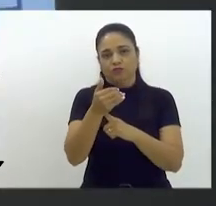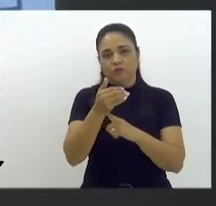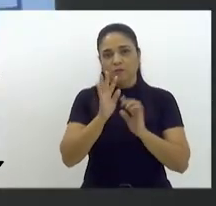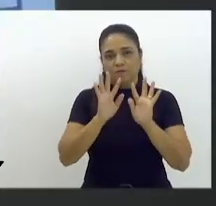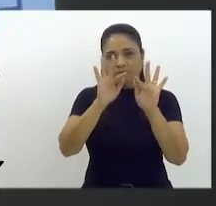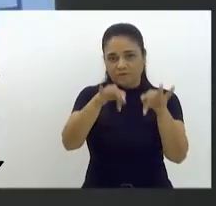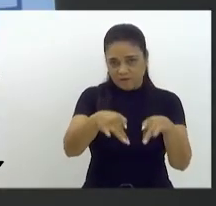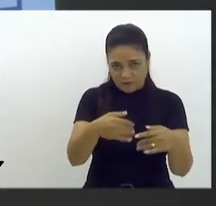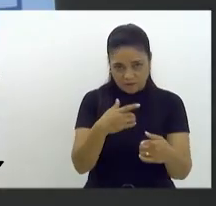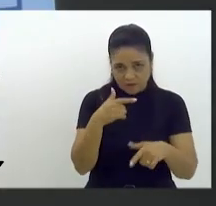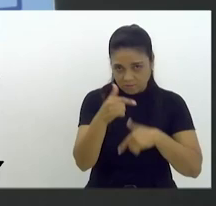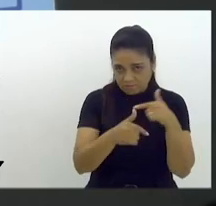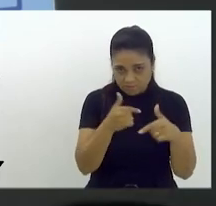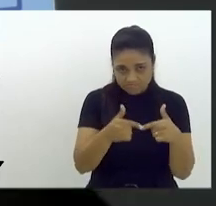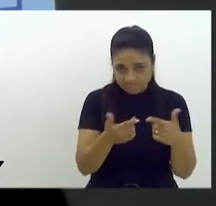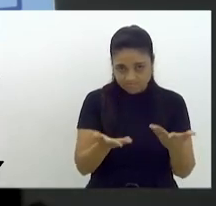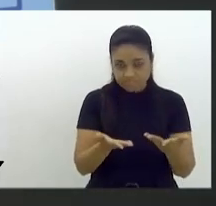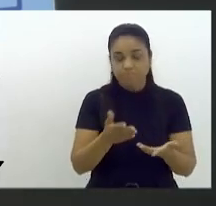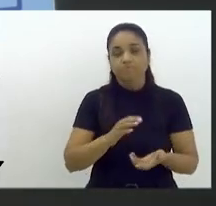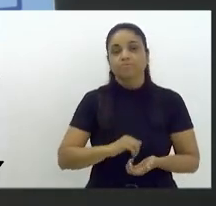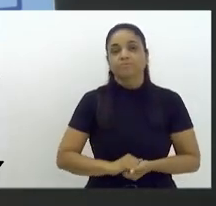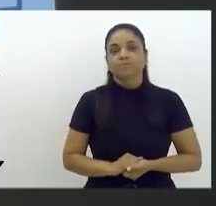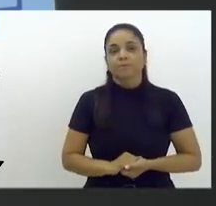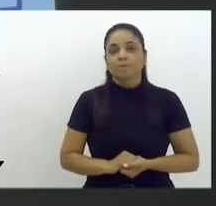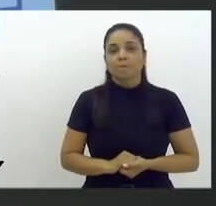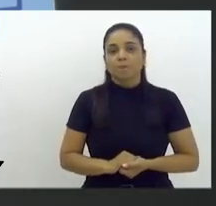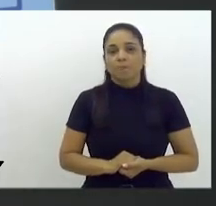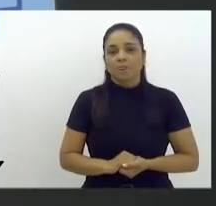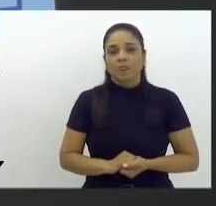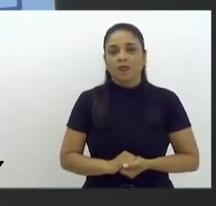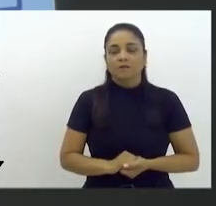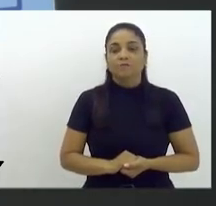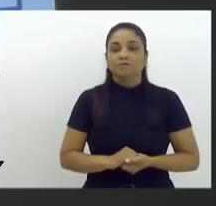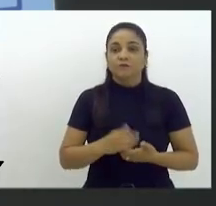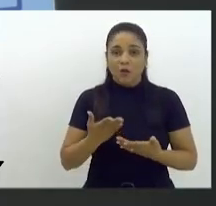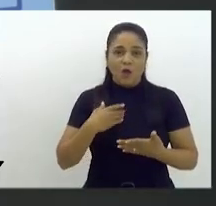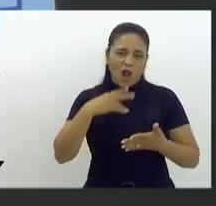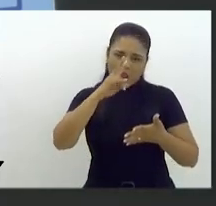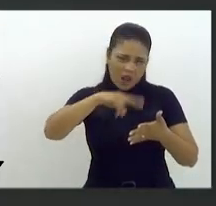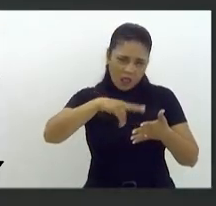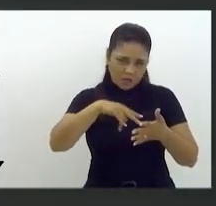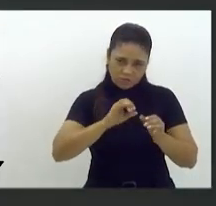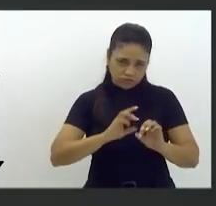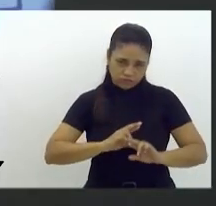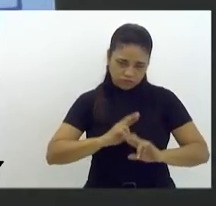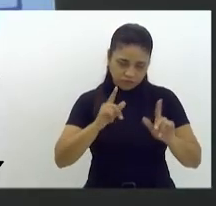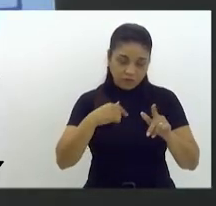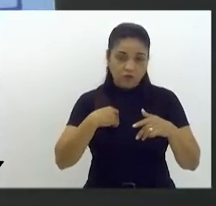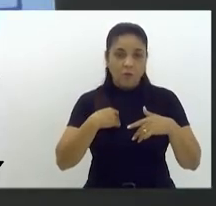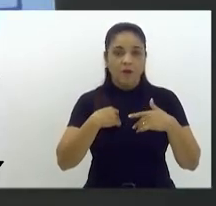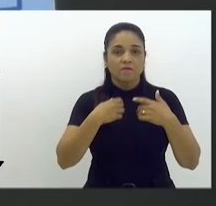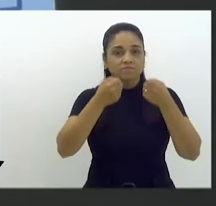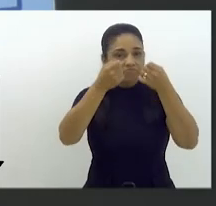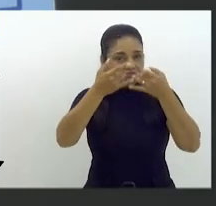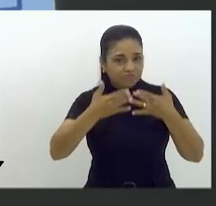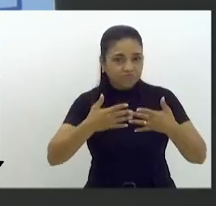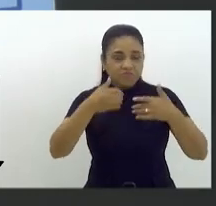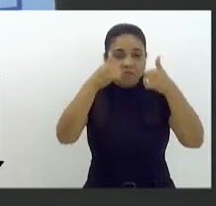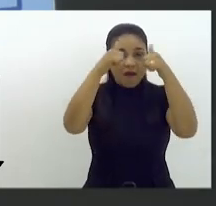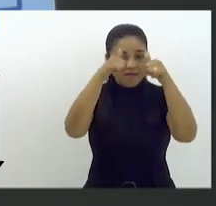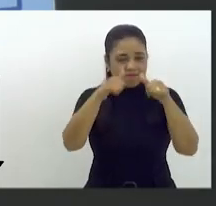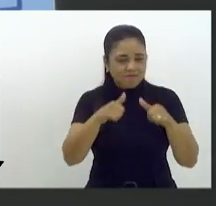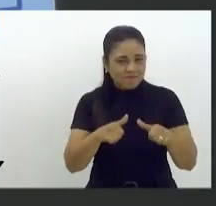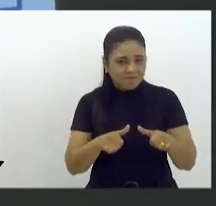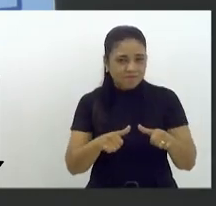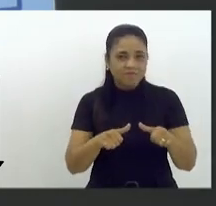o finalzinho não é para a gente ler mas é só para a gente deixar a constar aqui isso é uma análise né que